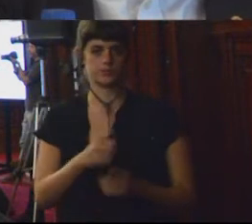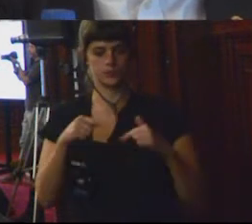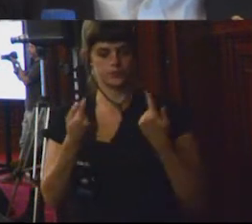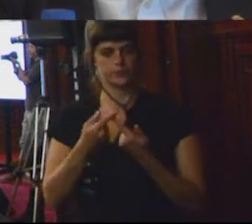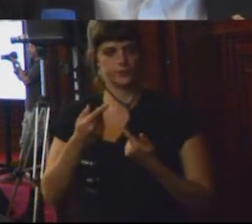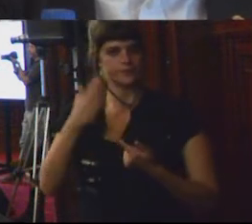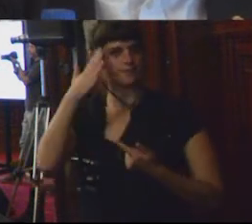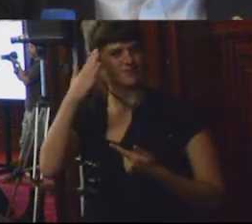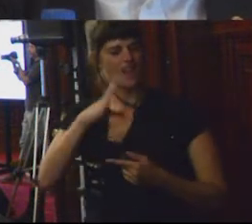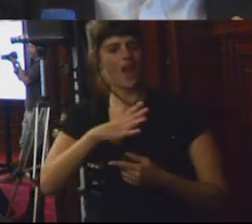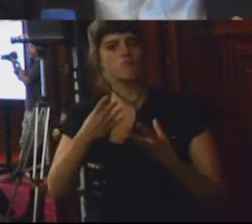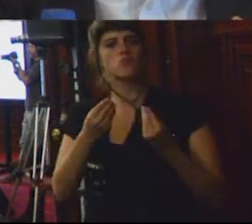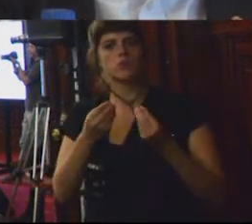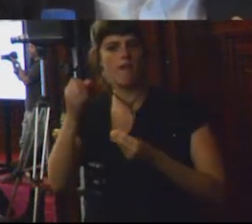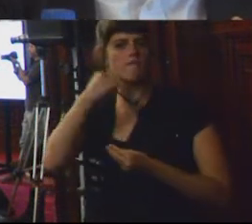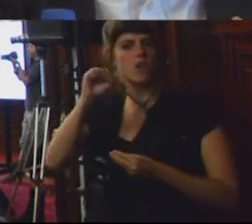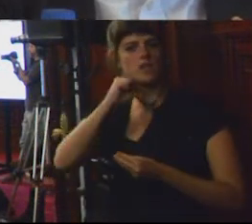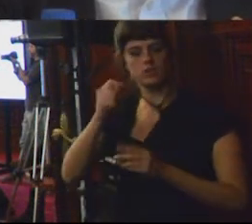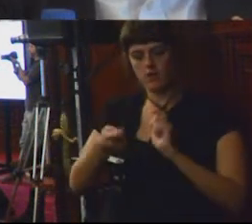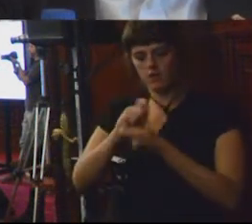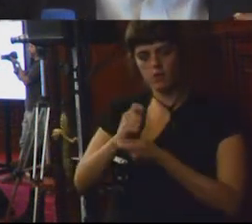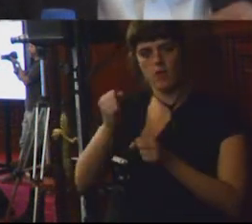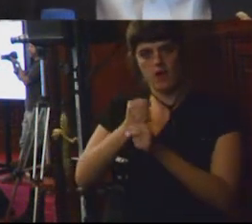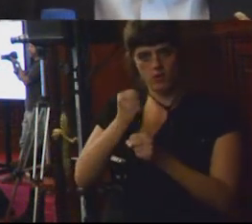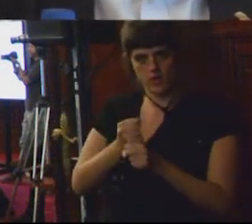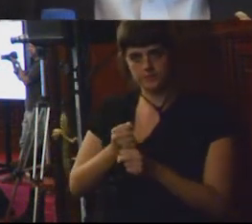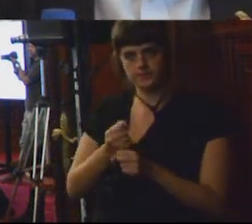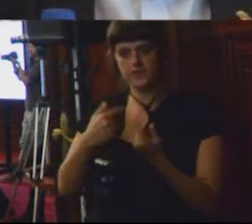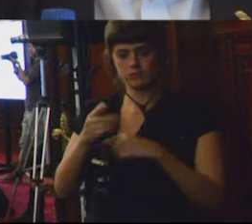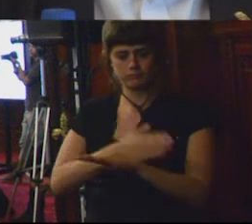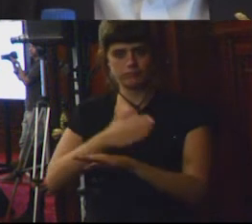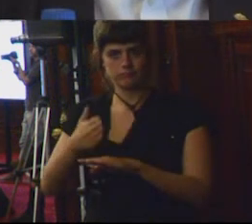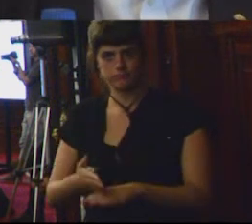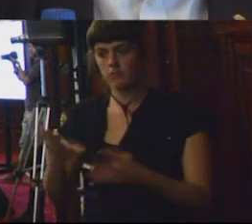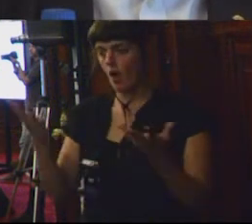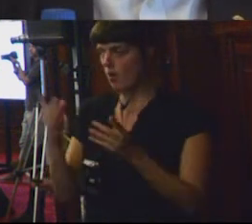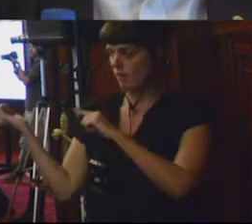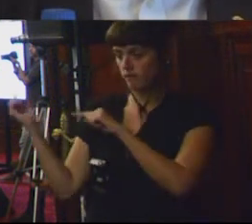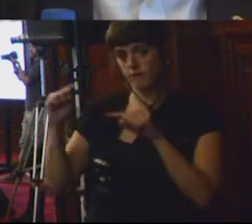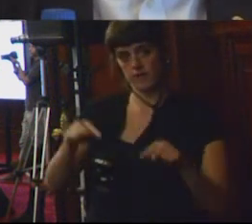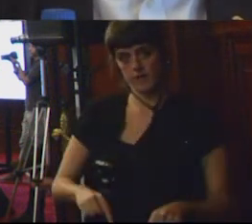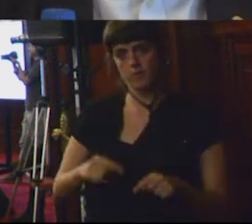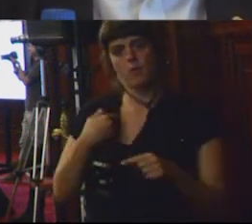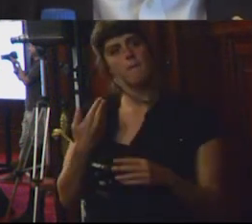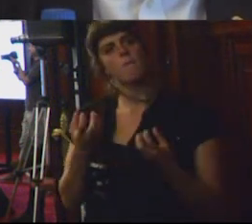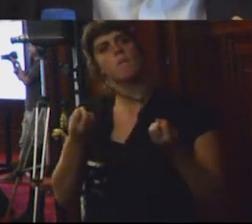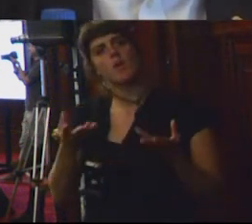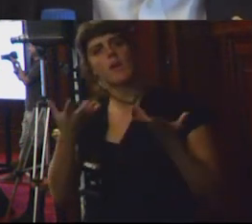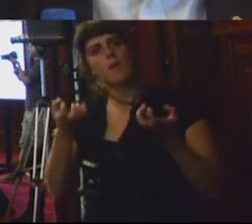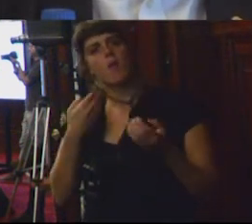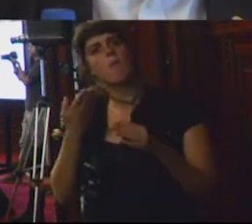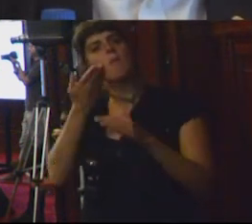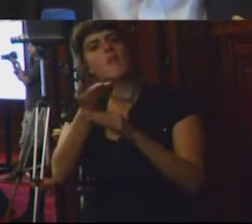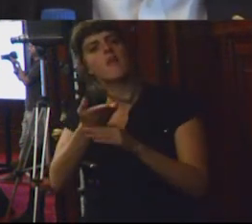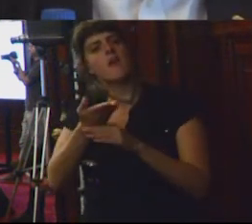com essa reforma trabalhista e, consequentemente, aqui nós estamos para pedir justiça e que haja realmente